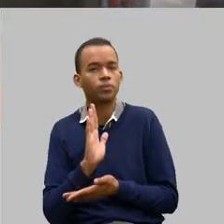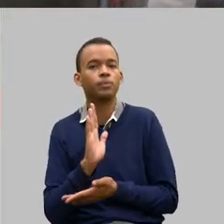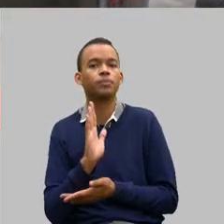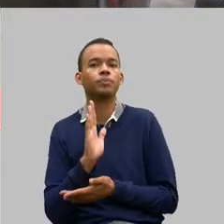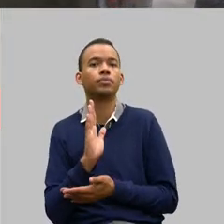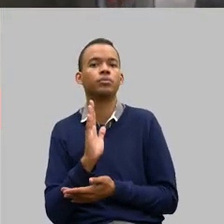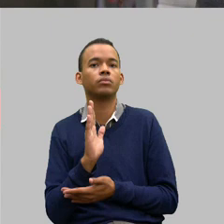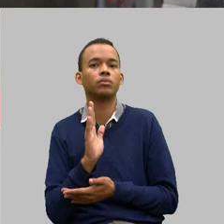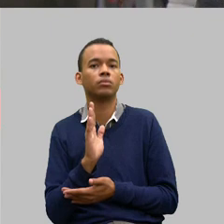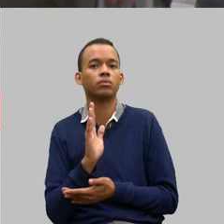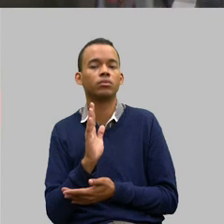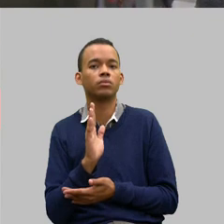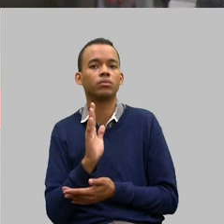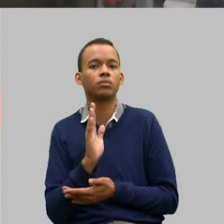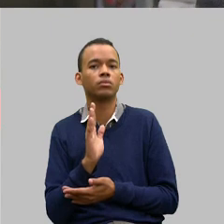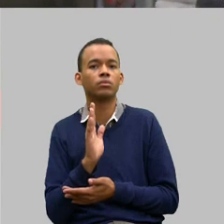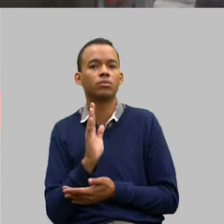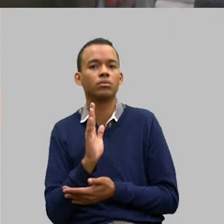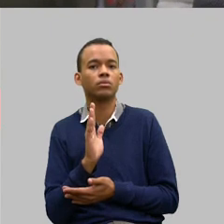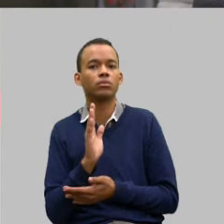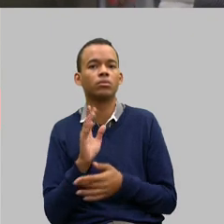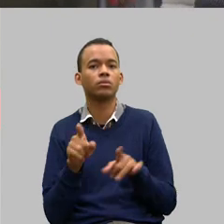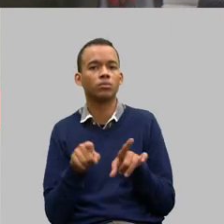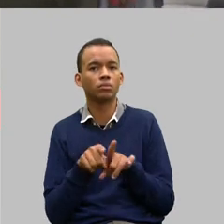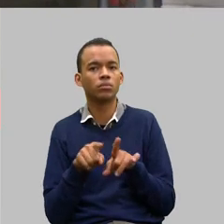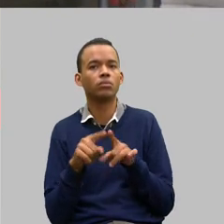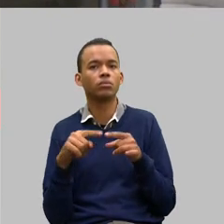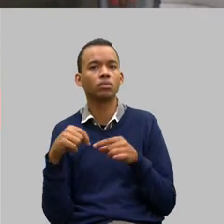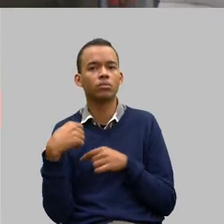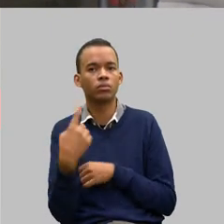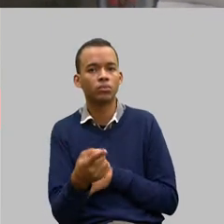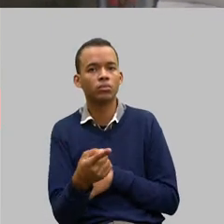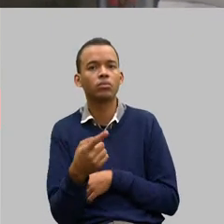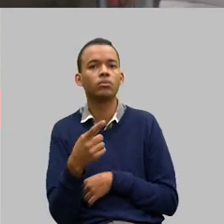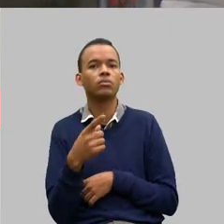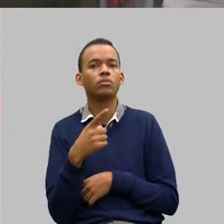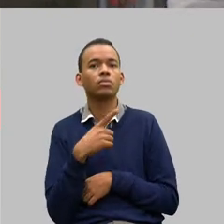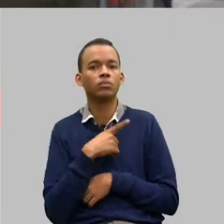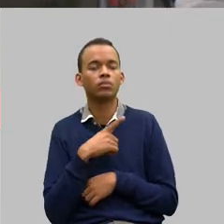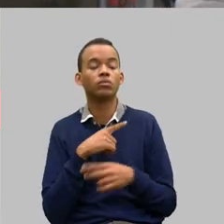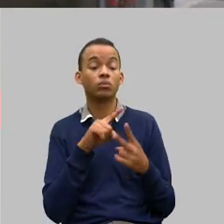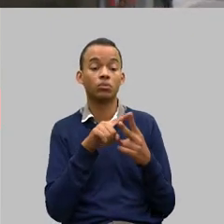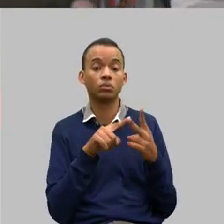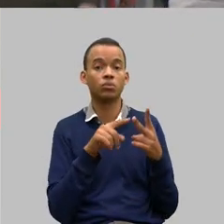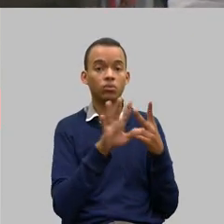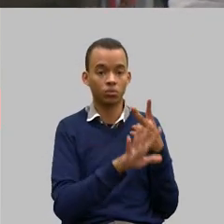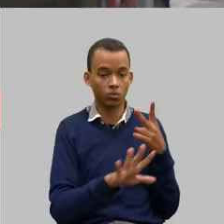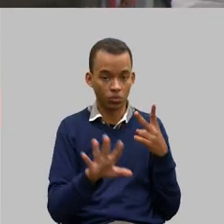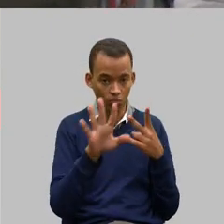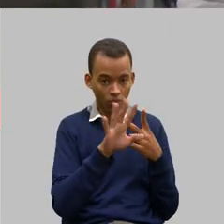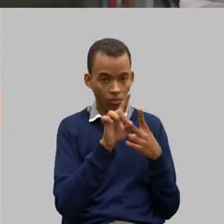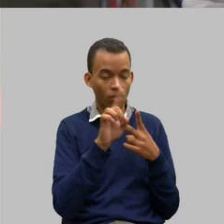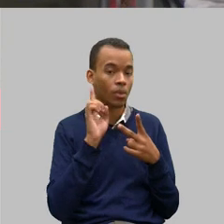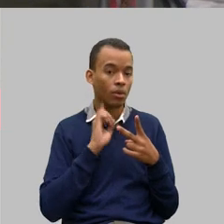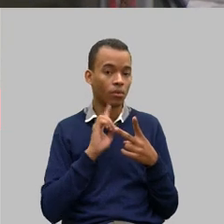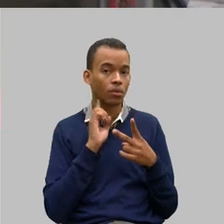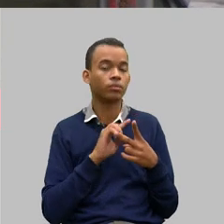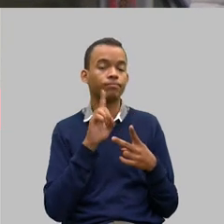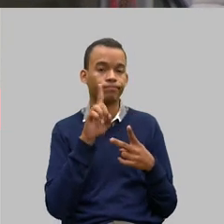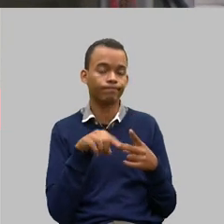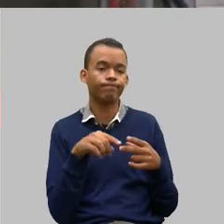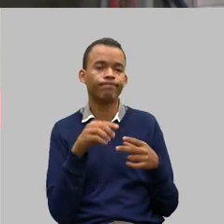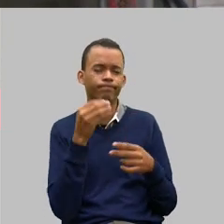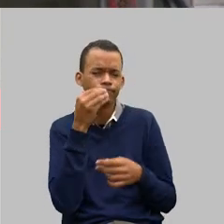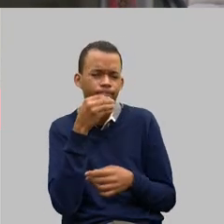a gente depois vou passar aqui um um um briefing Aqui tem duas regiões que são muito sensíveis e que a gente precisa